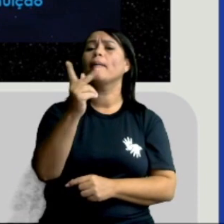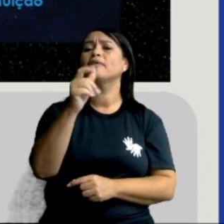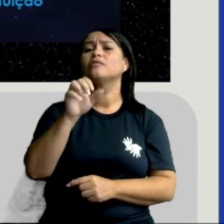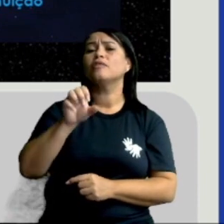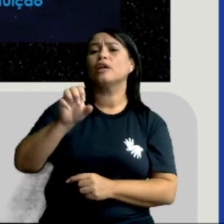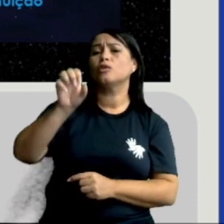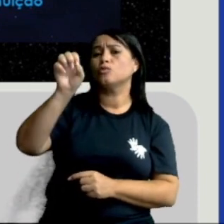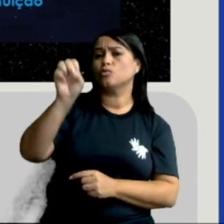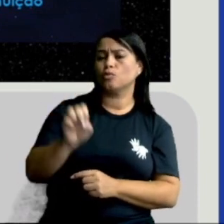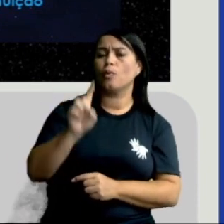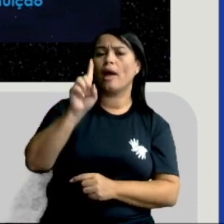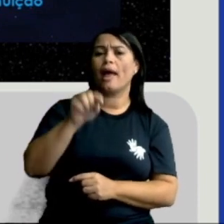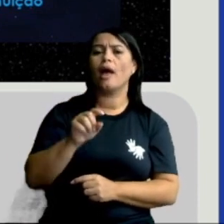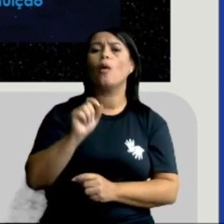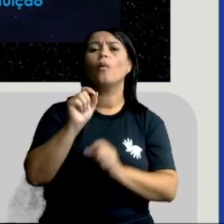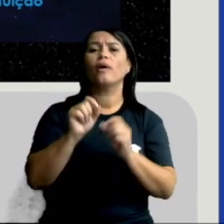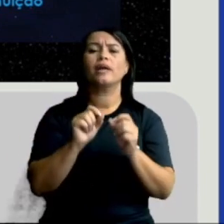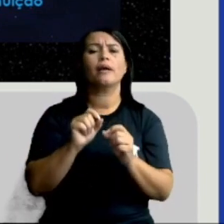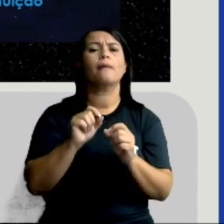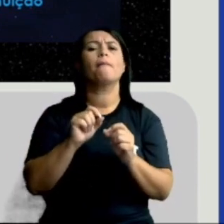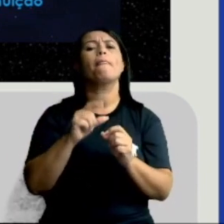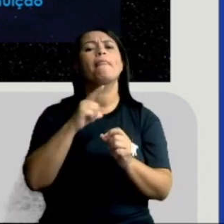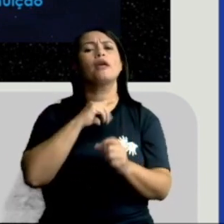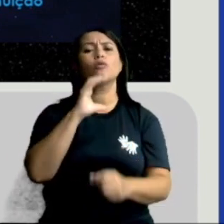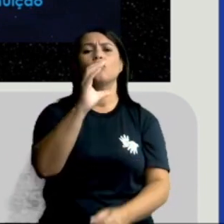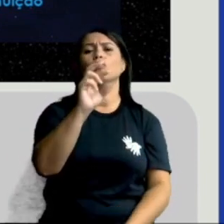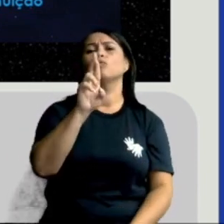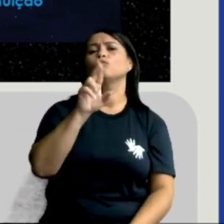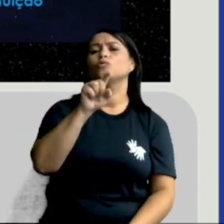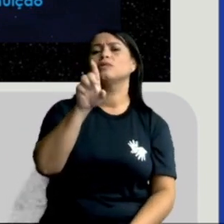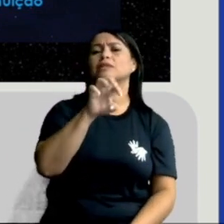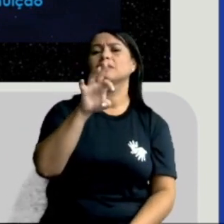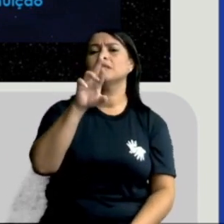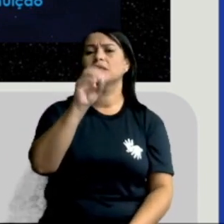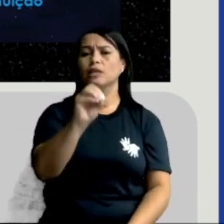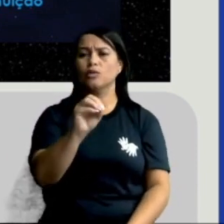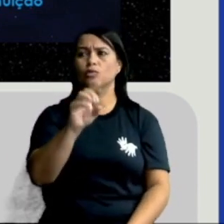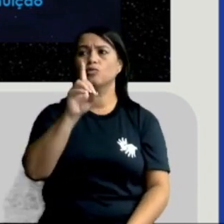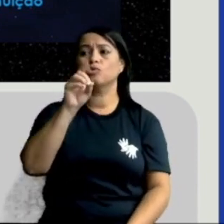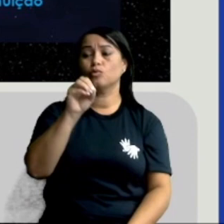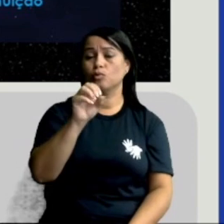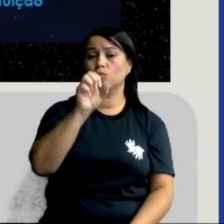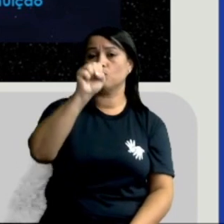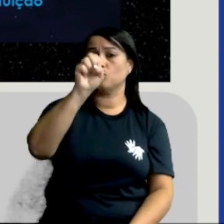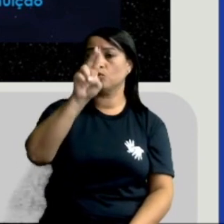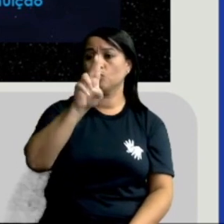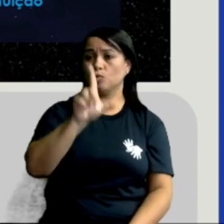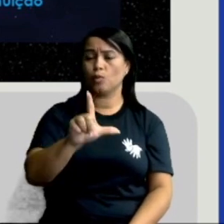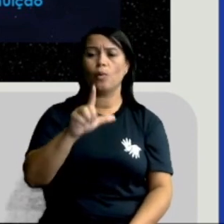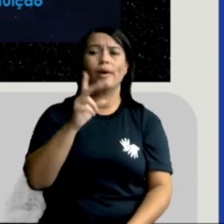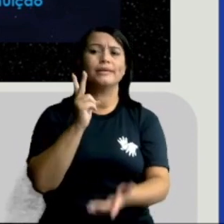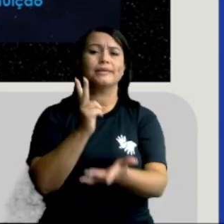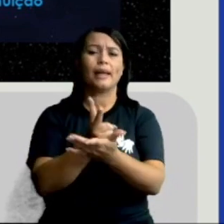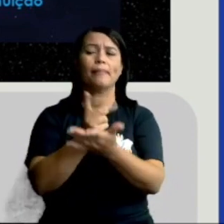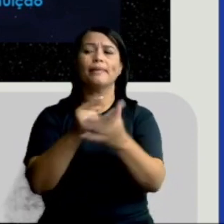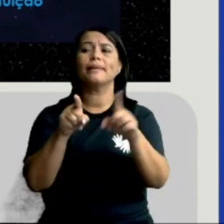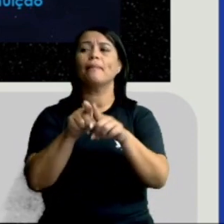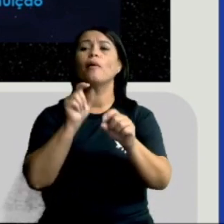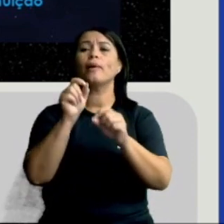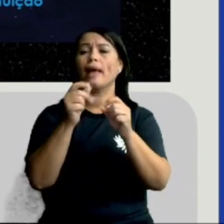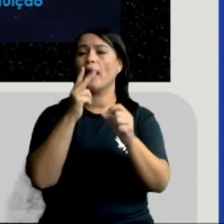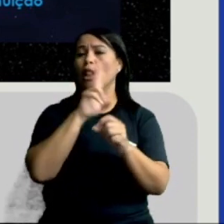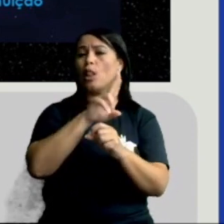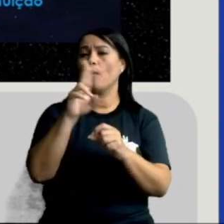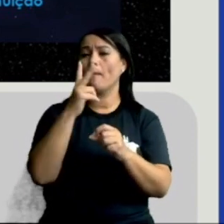constelação do Cruzeiro do Sul. O Cruzeiro do Sul, também chamada de Cruz, sempre foi observada